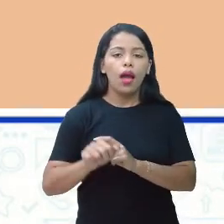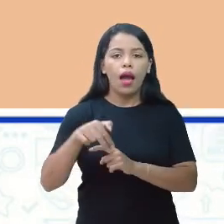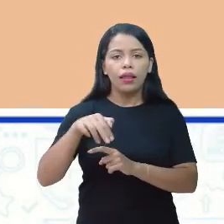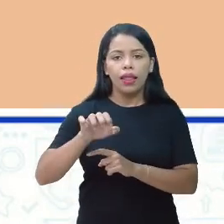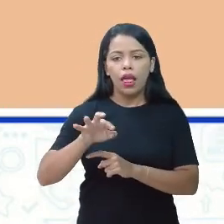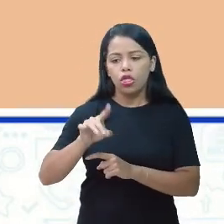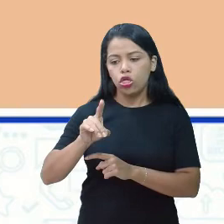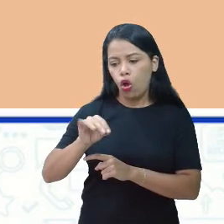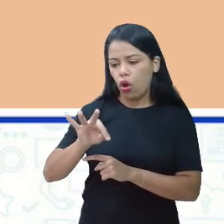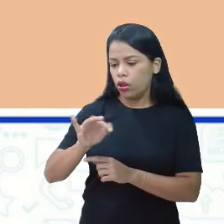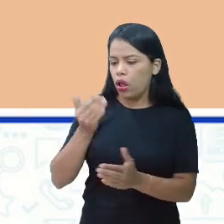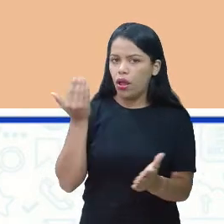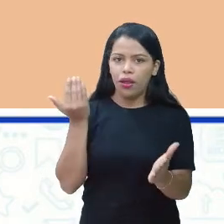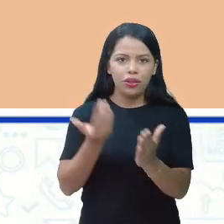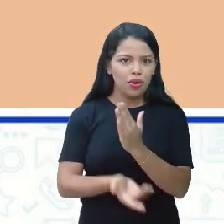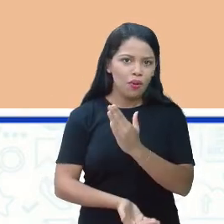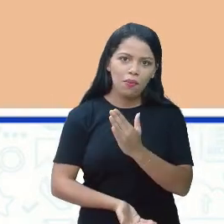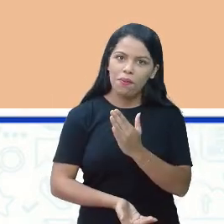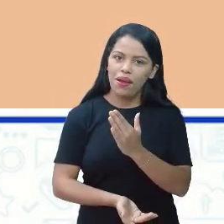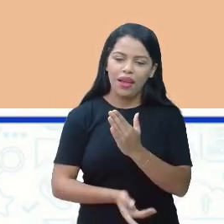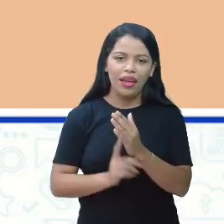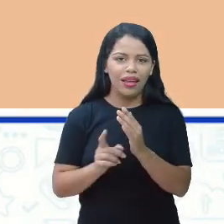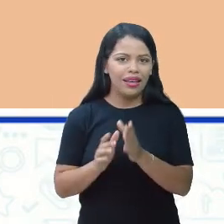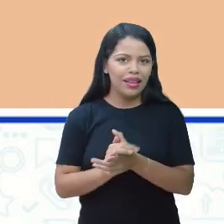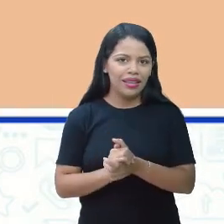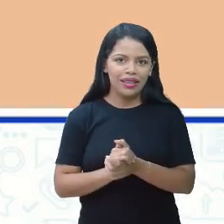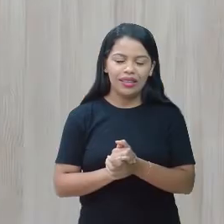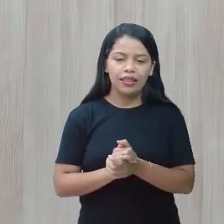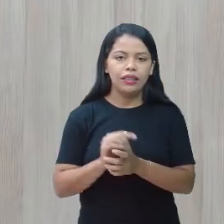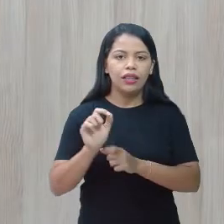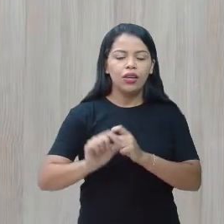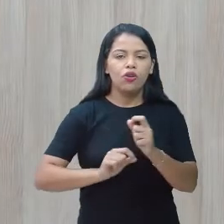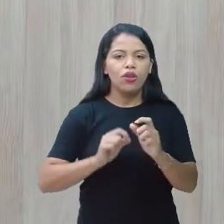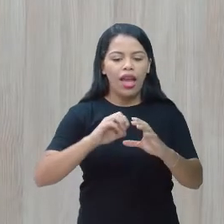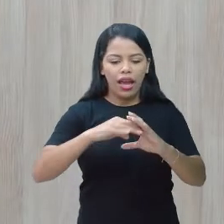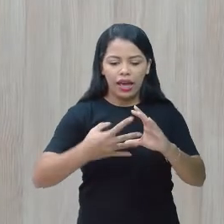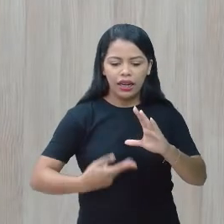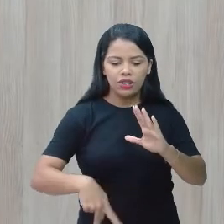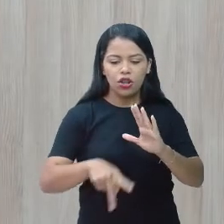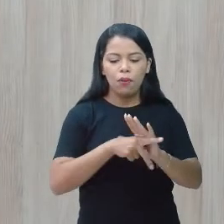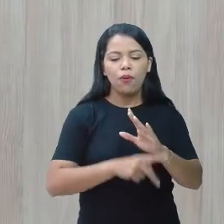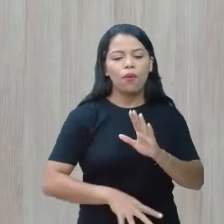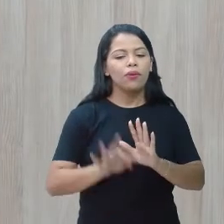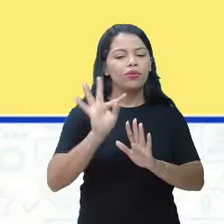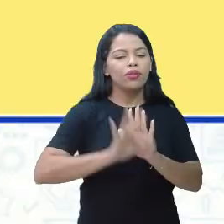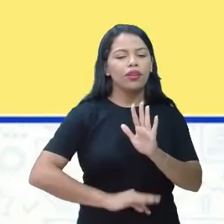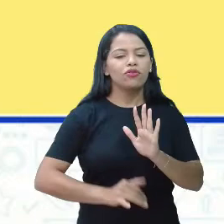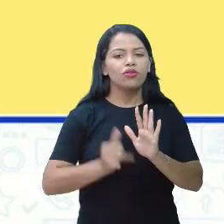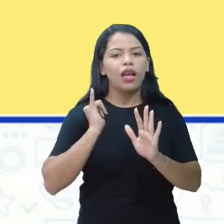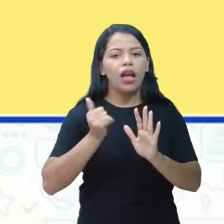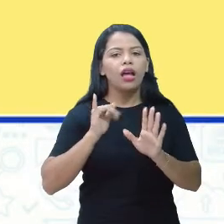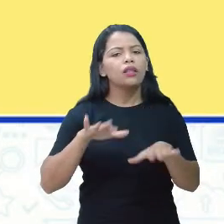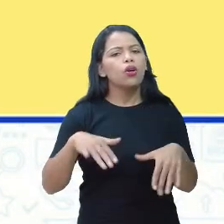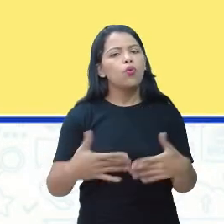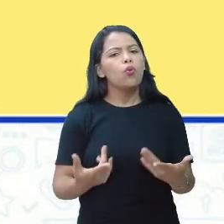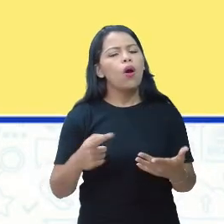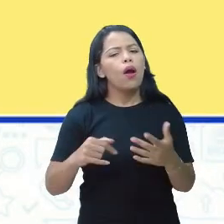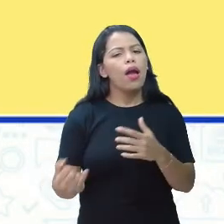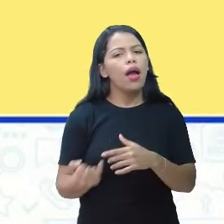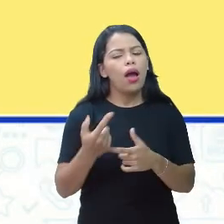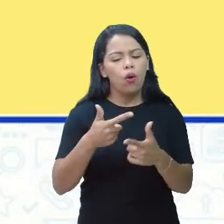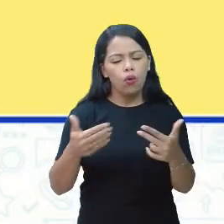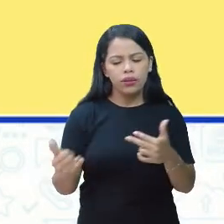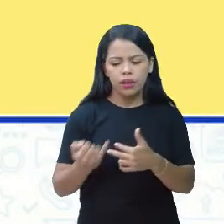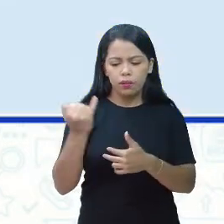não perdem a essência do texto narrativo. E qual é a essência do texto